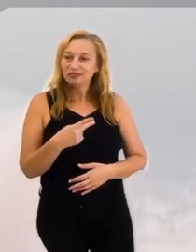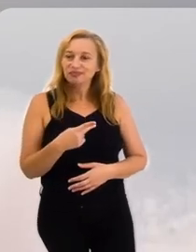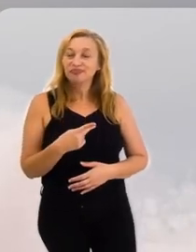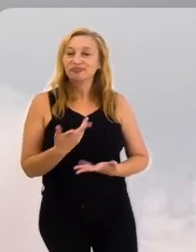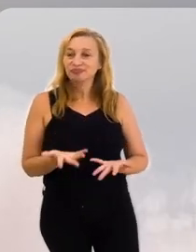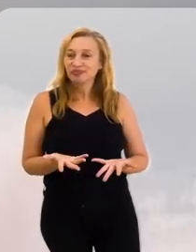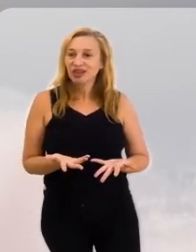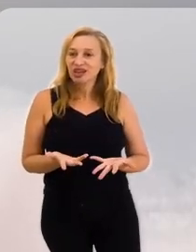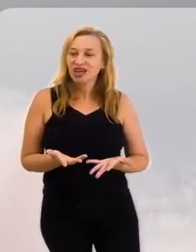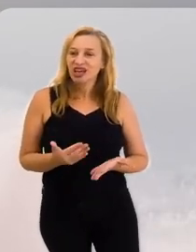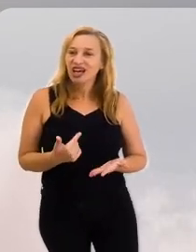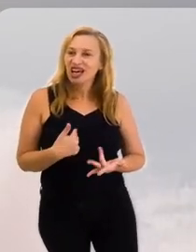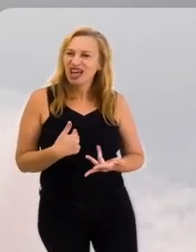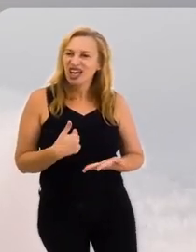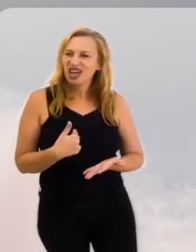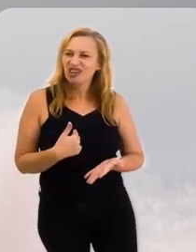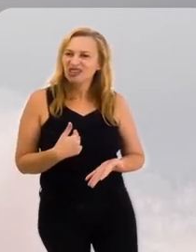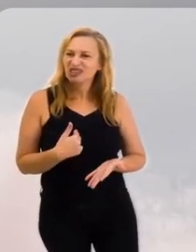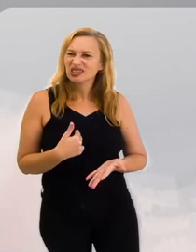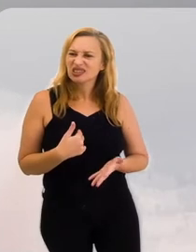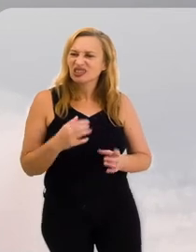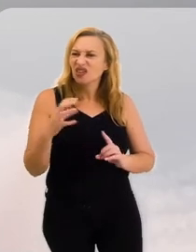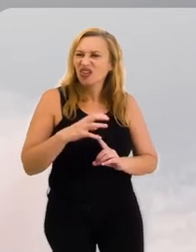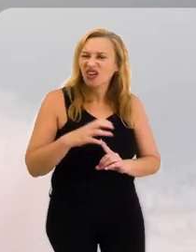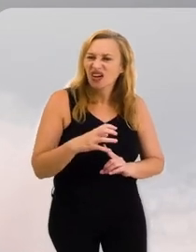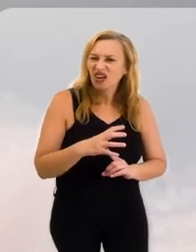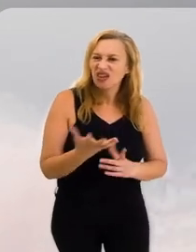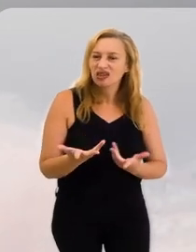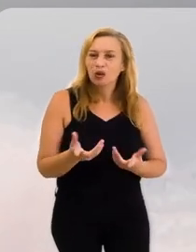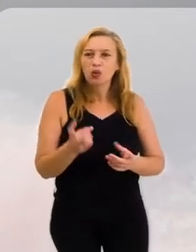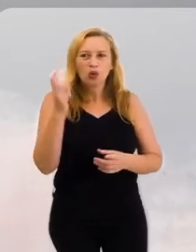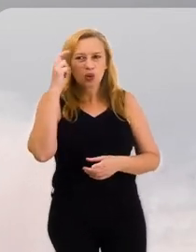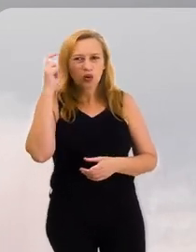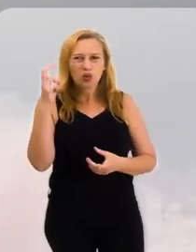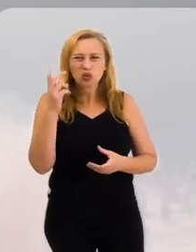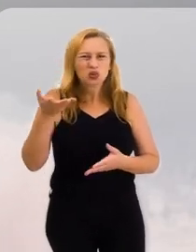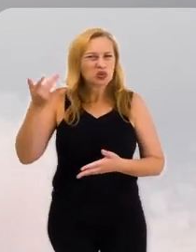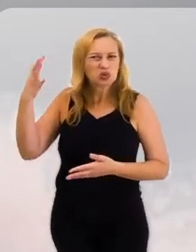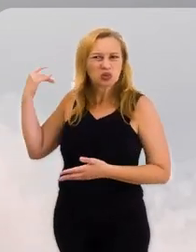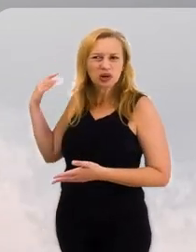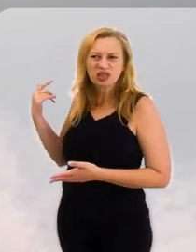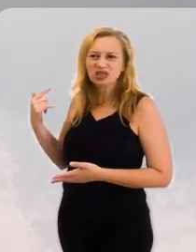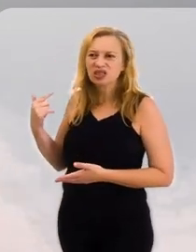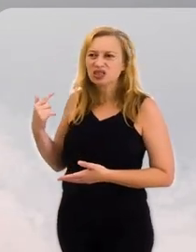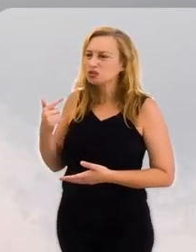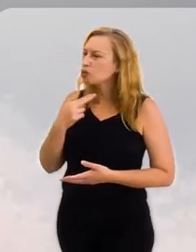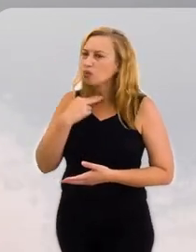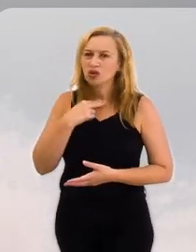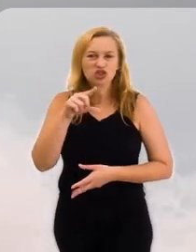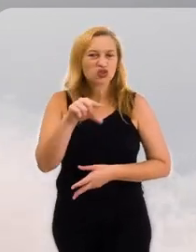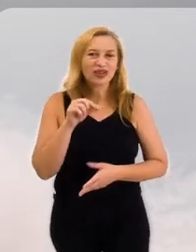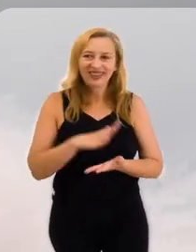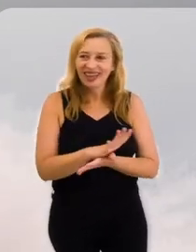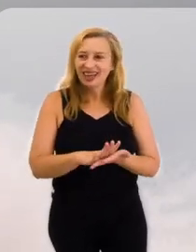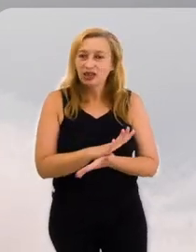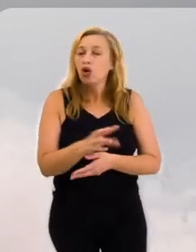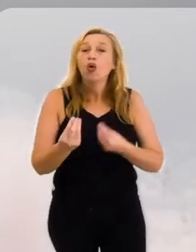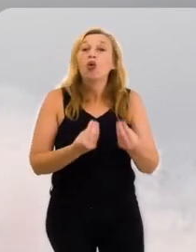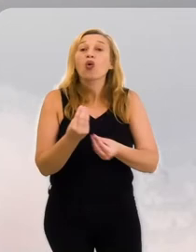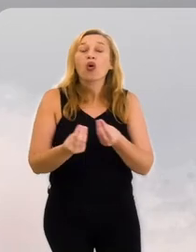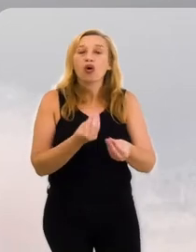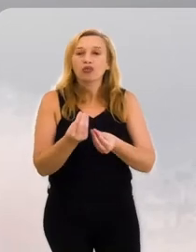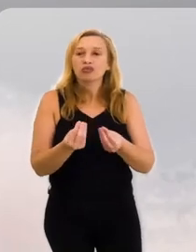idosos ou seja totalmente massacrado por um dogmatismo de uma cultura de época que não me deixa o escolher nenhuma